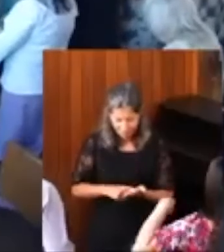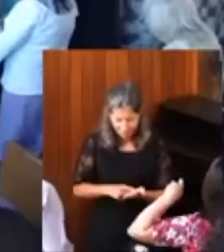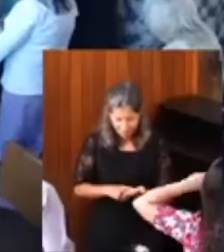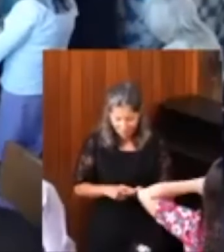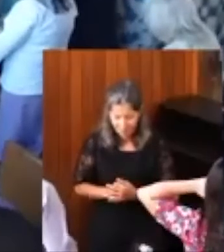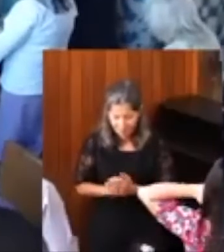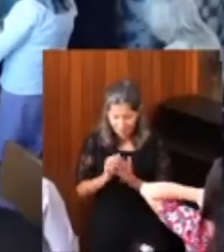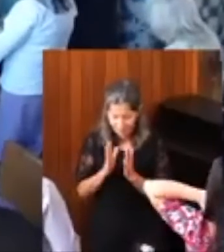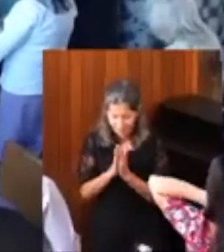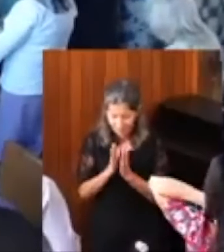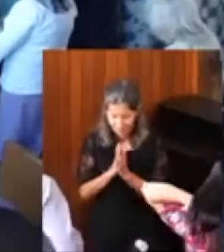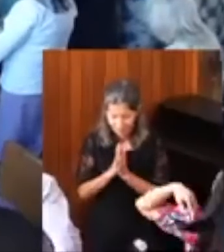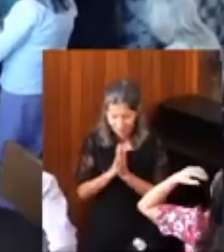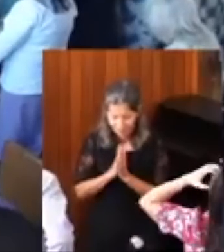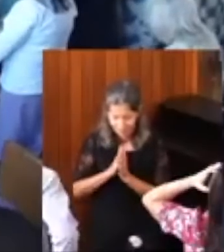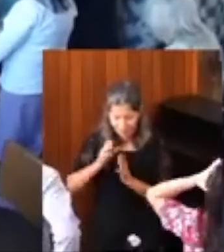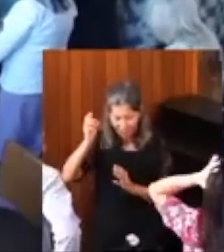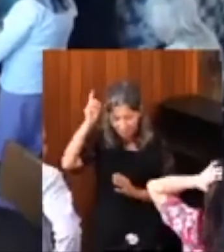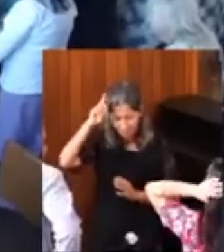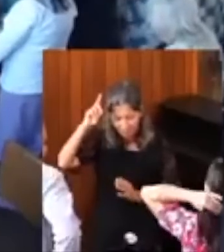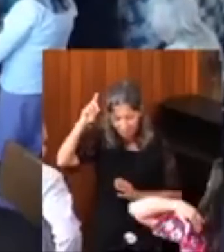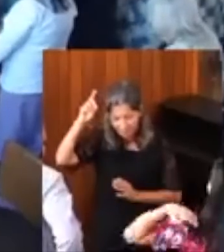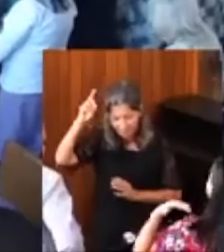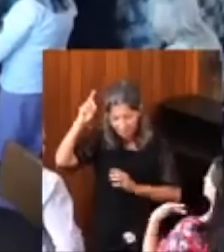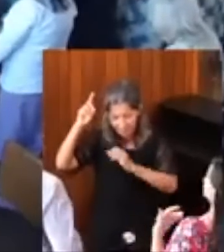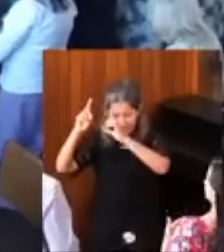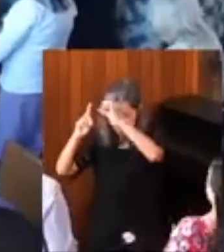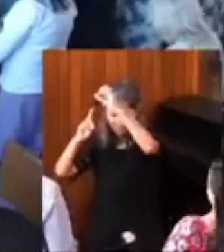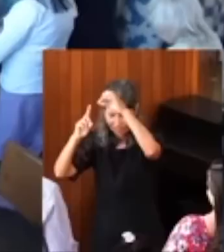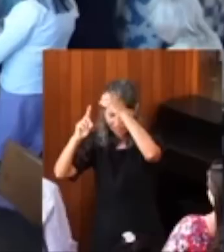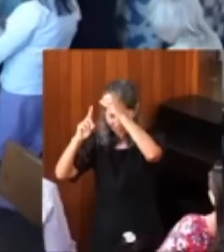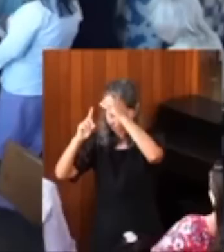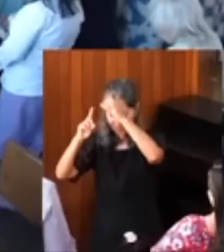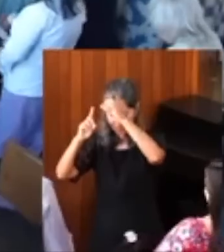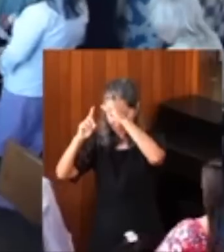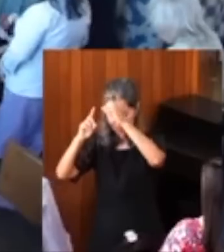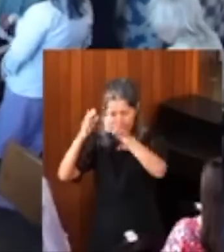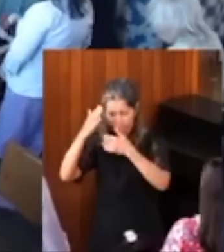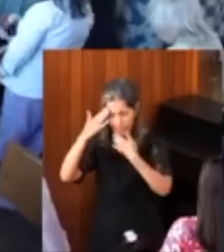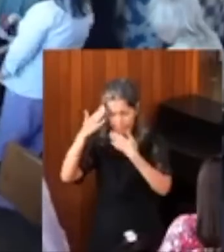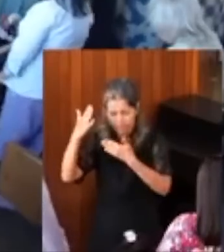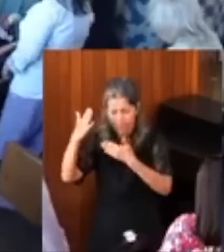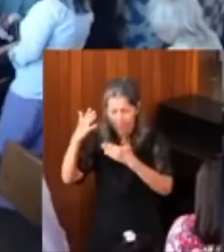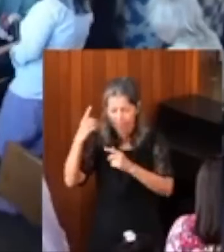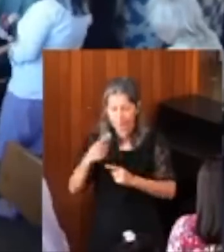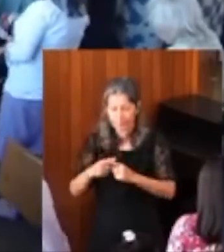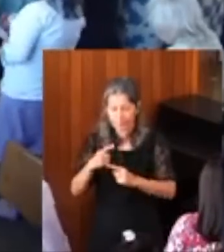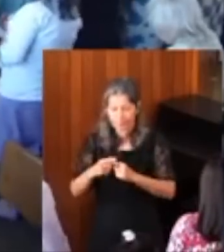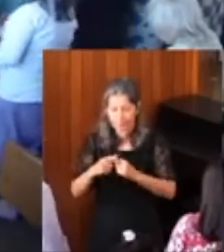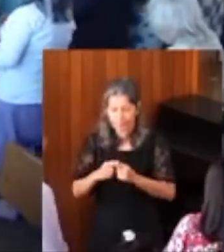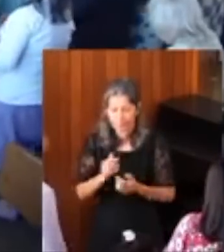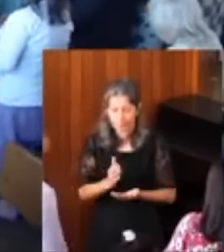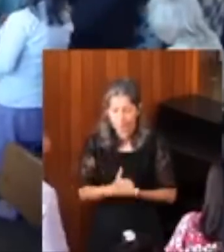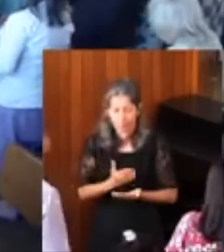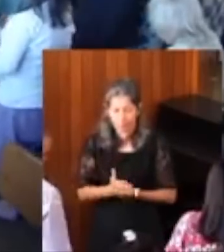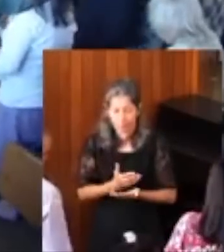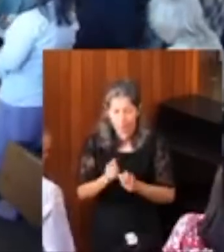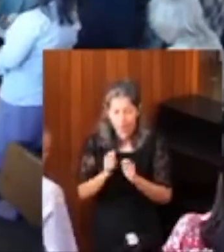Santo Deus, maravilhoso Pai, muito obrigado, Senhor, porque o livro do Apocalipse foi escrito e chegou até